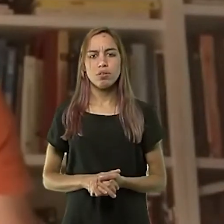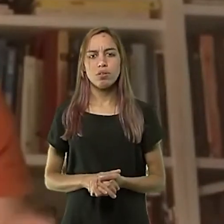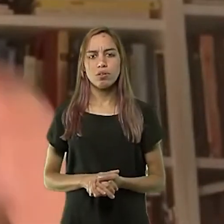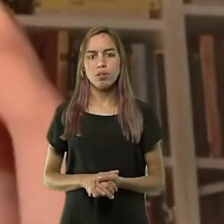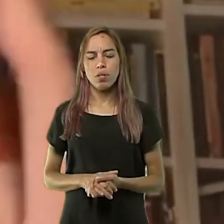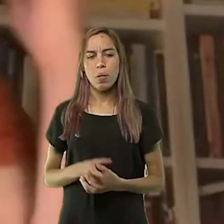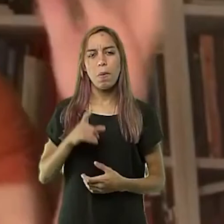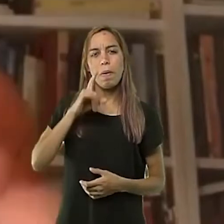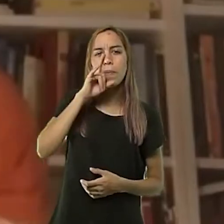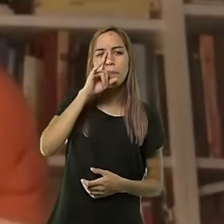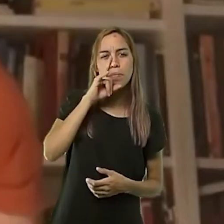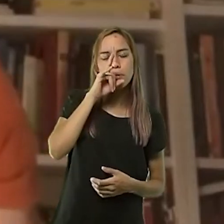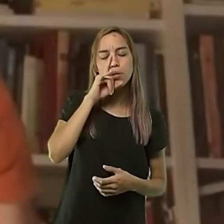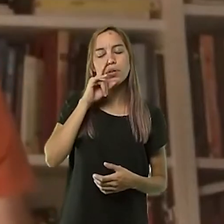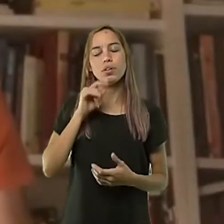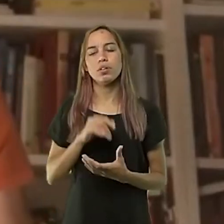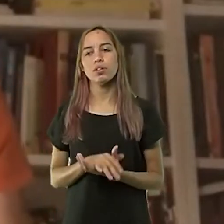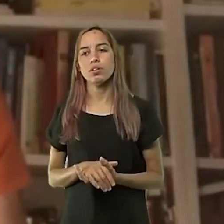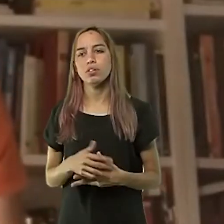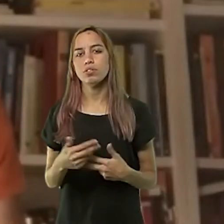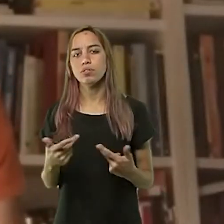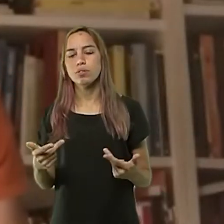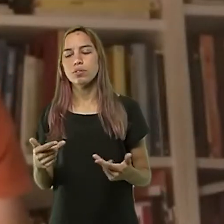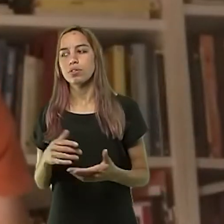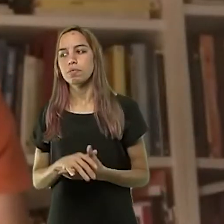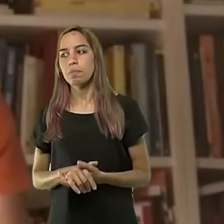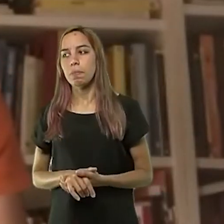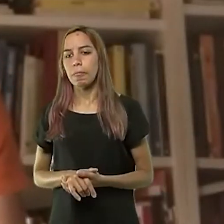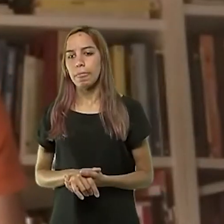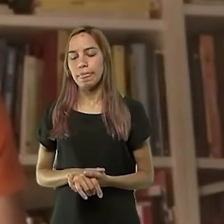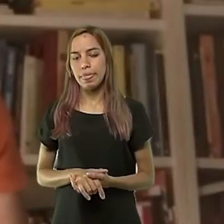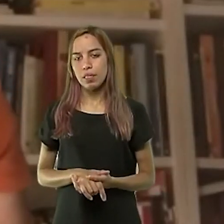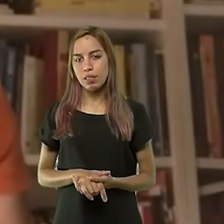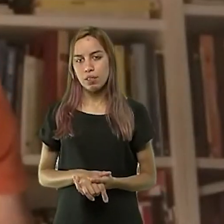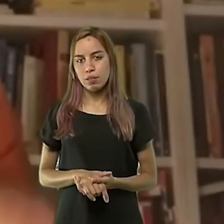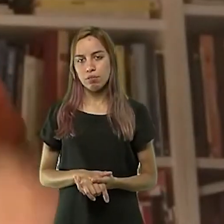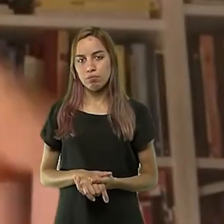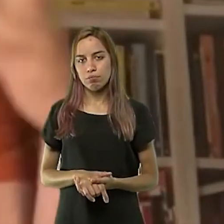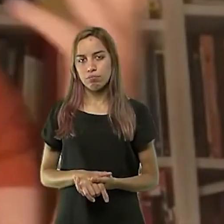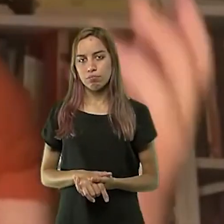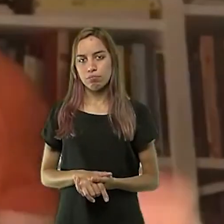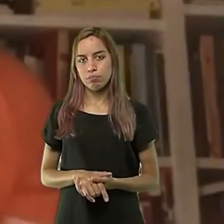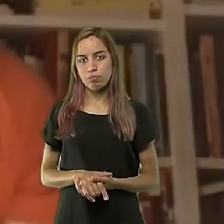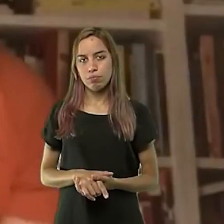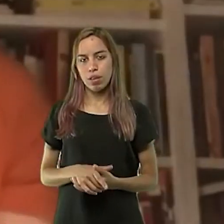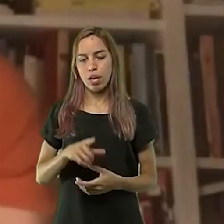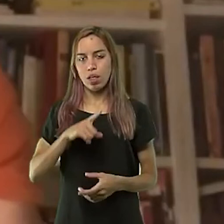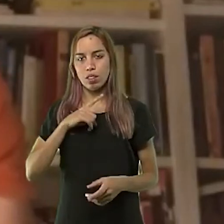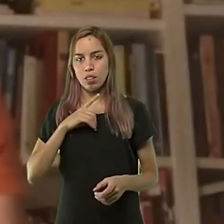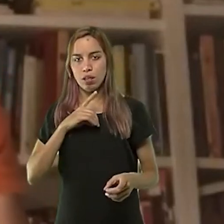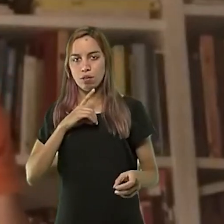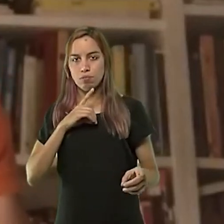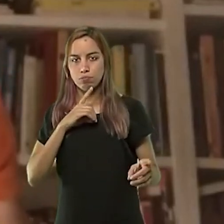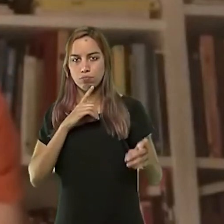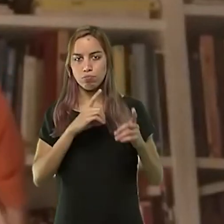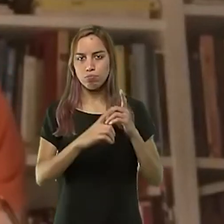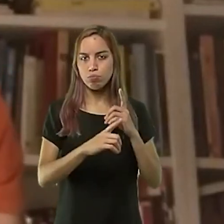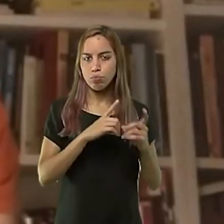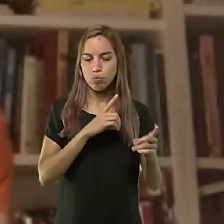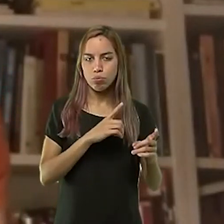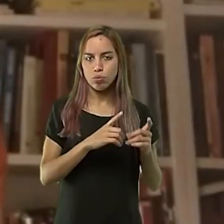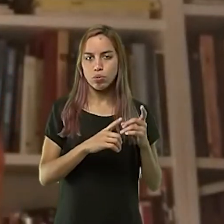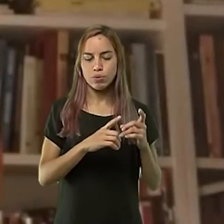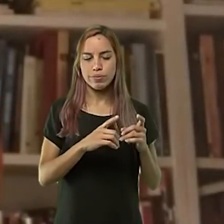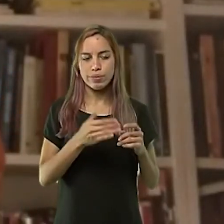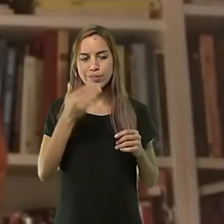Há também o discurso negacionista, que por vezes se compreende, desde